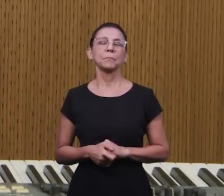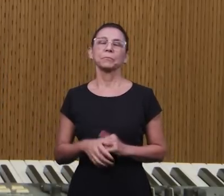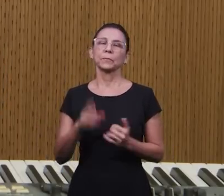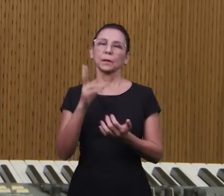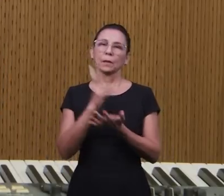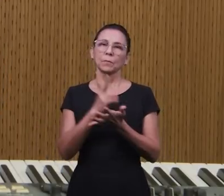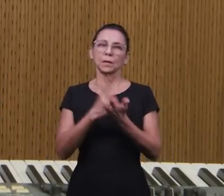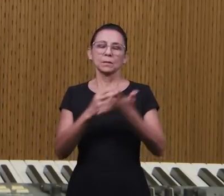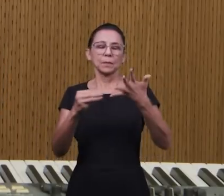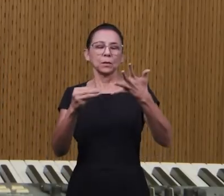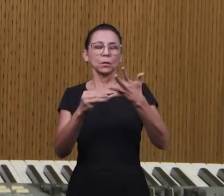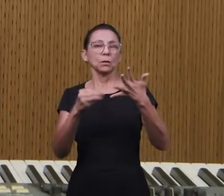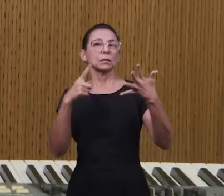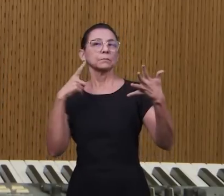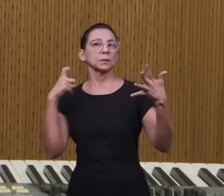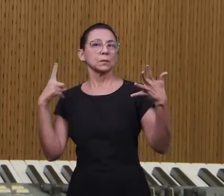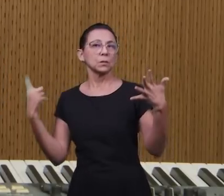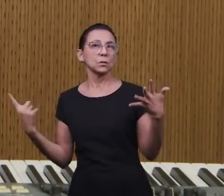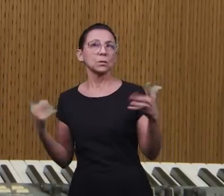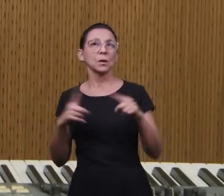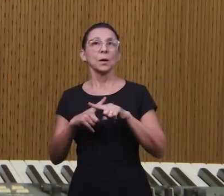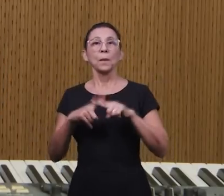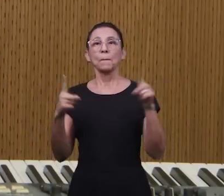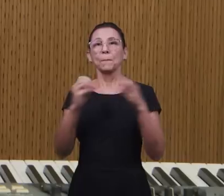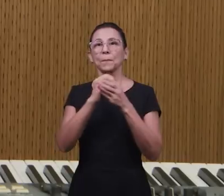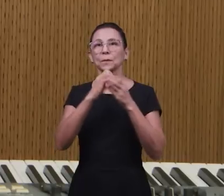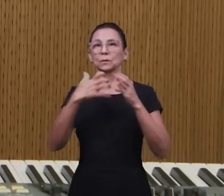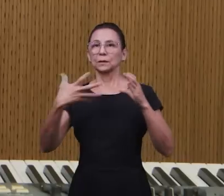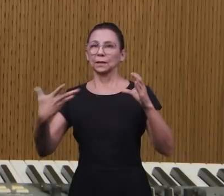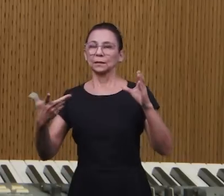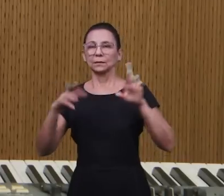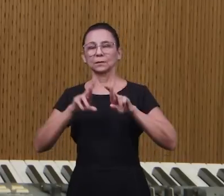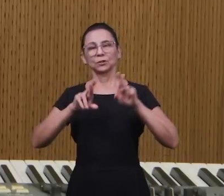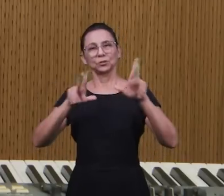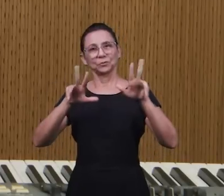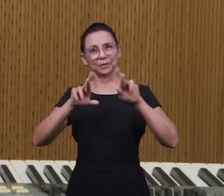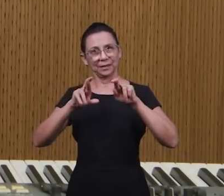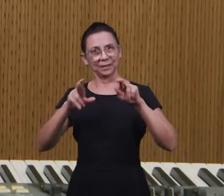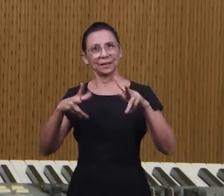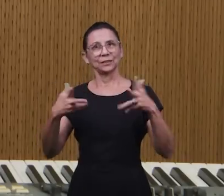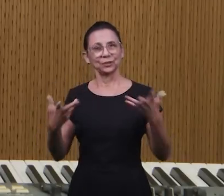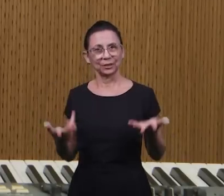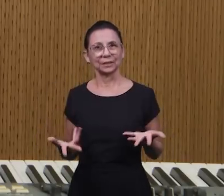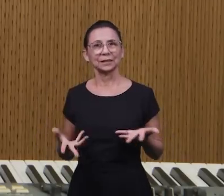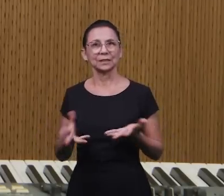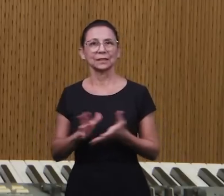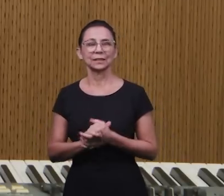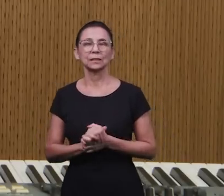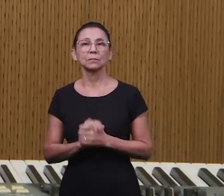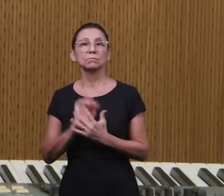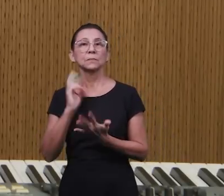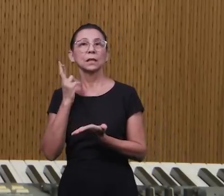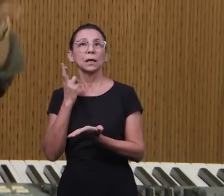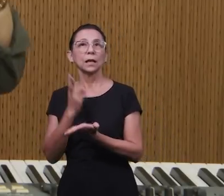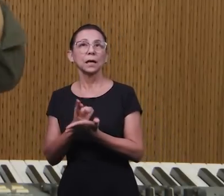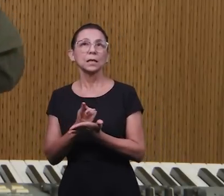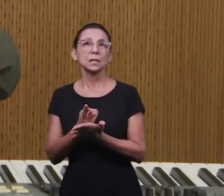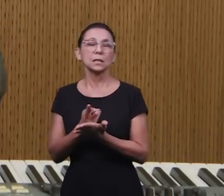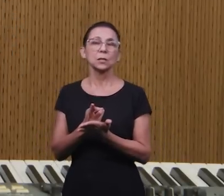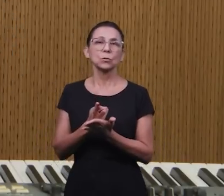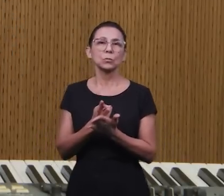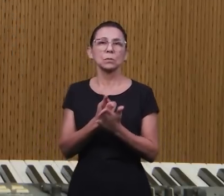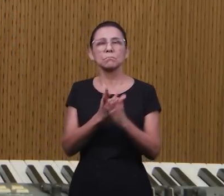Mesma nota, mesmo som, porém com características diferentes. E essas características são resultado